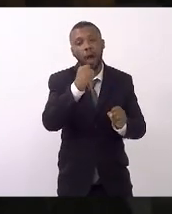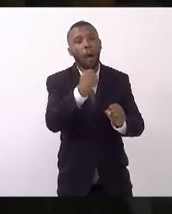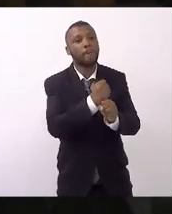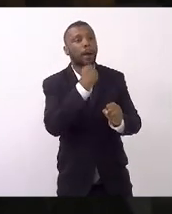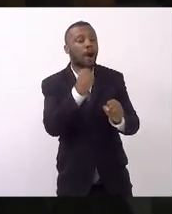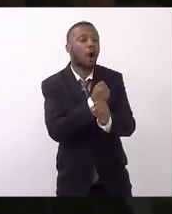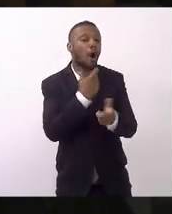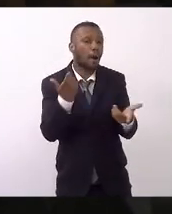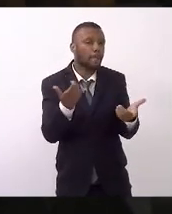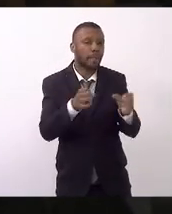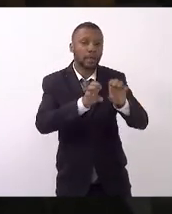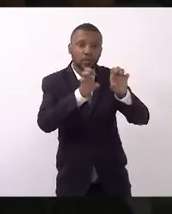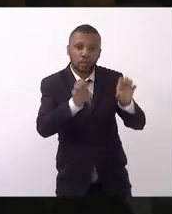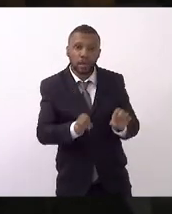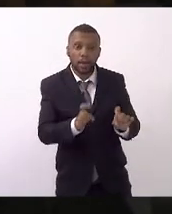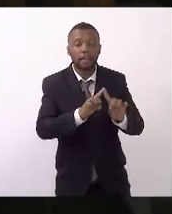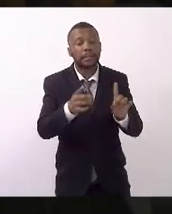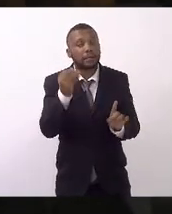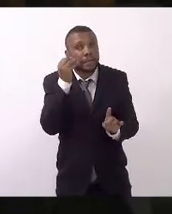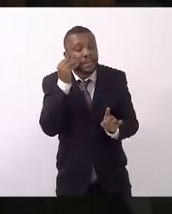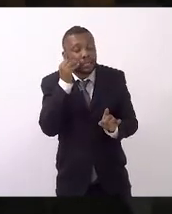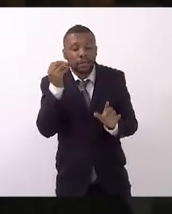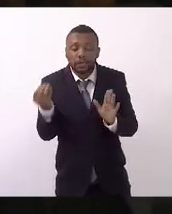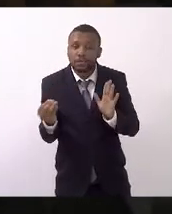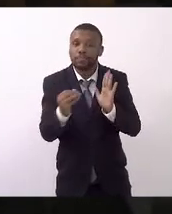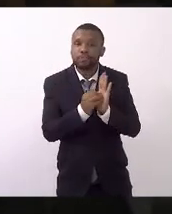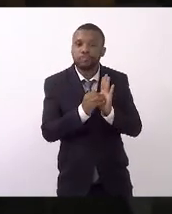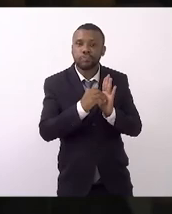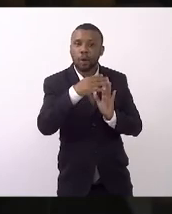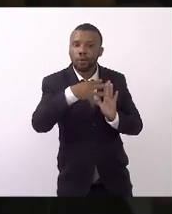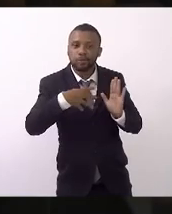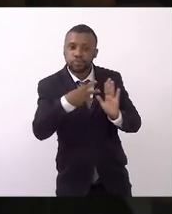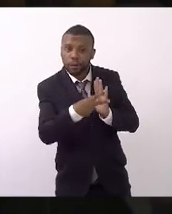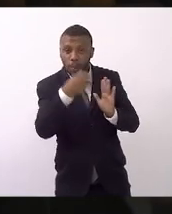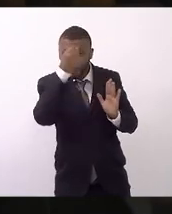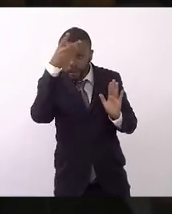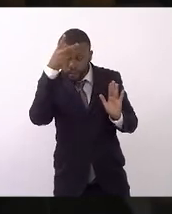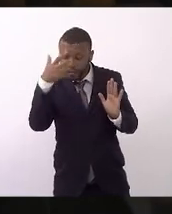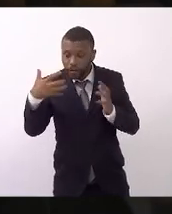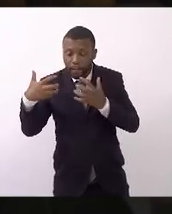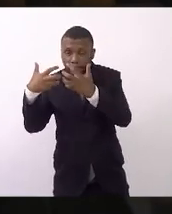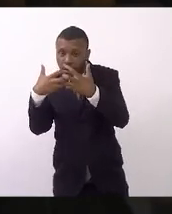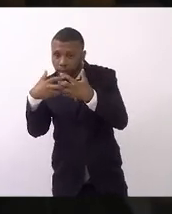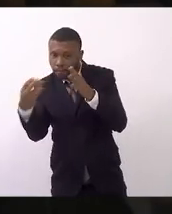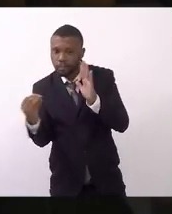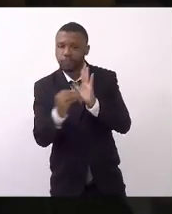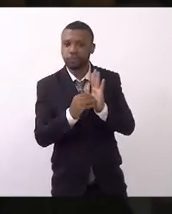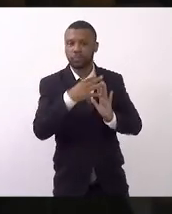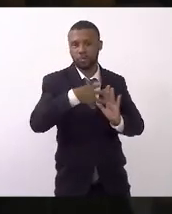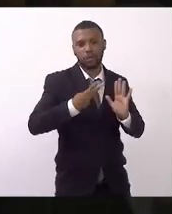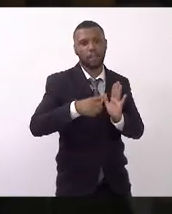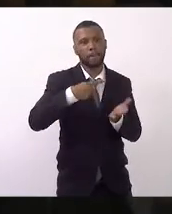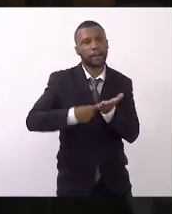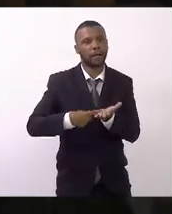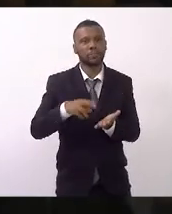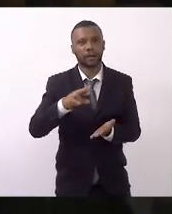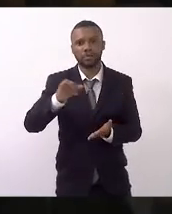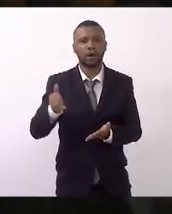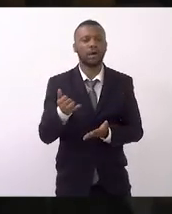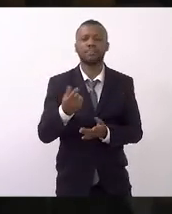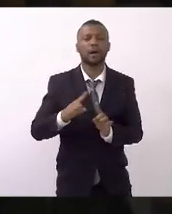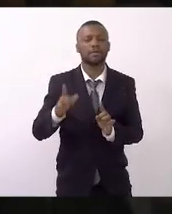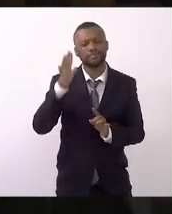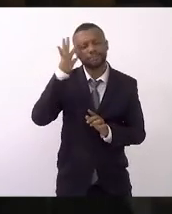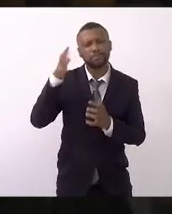está se tentando que entre. Eu me pergunto, por que, depois